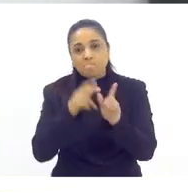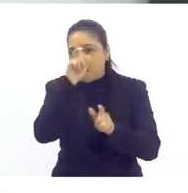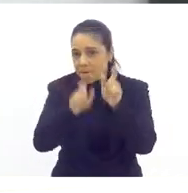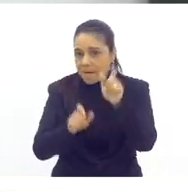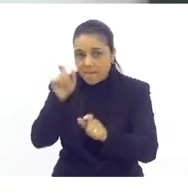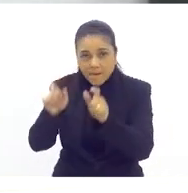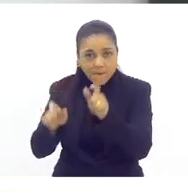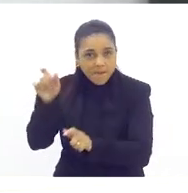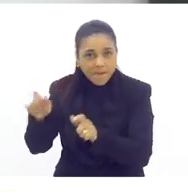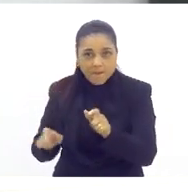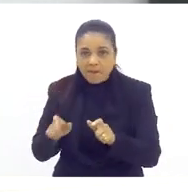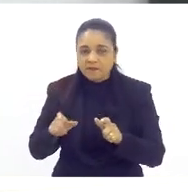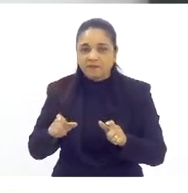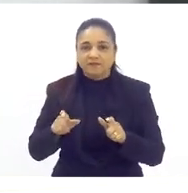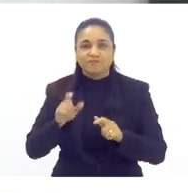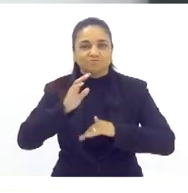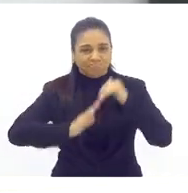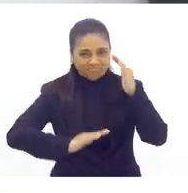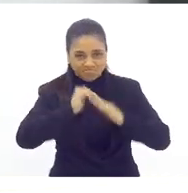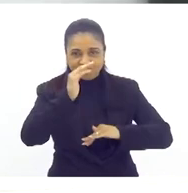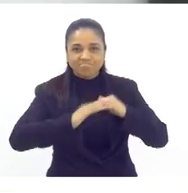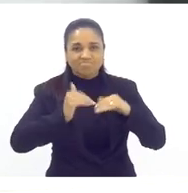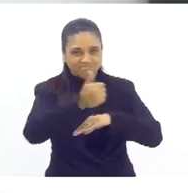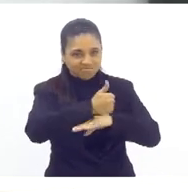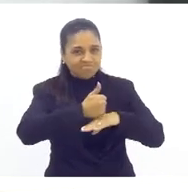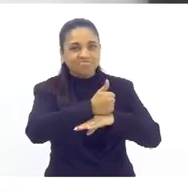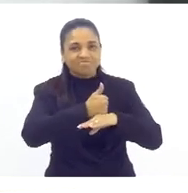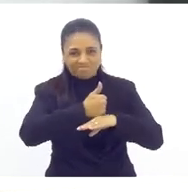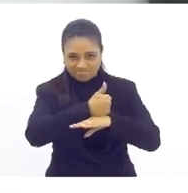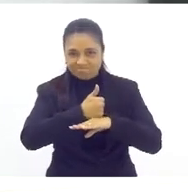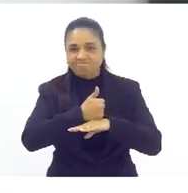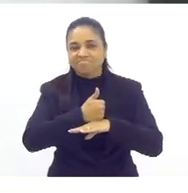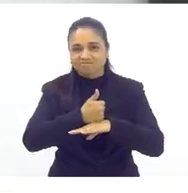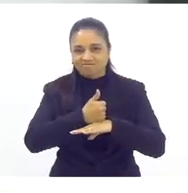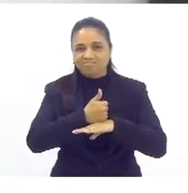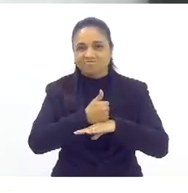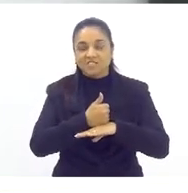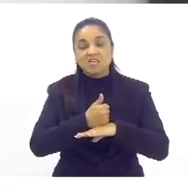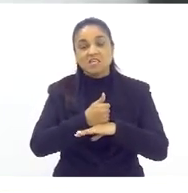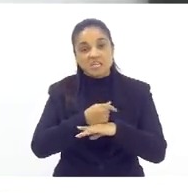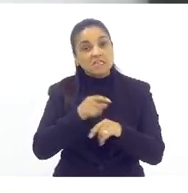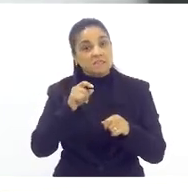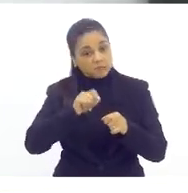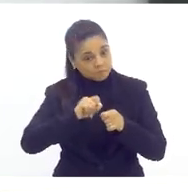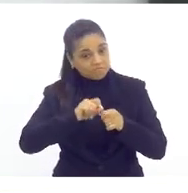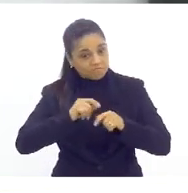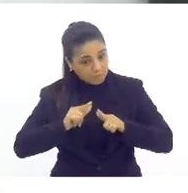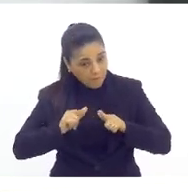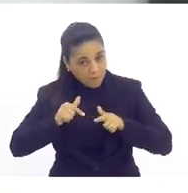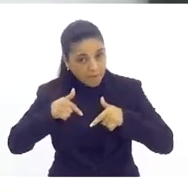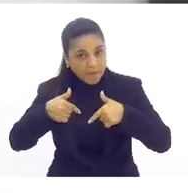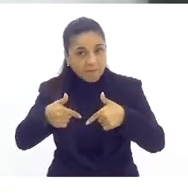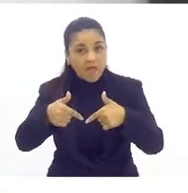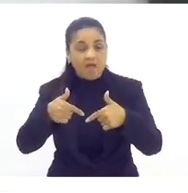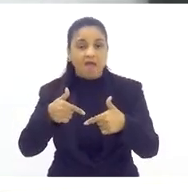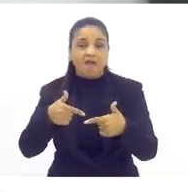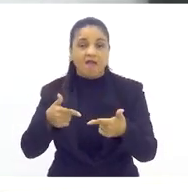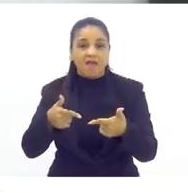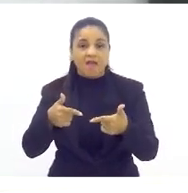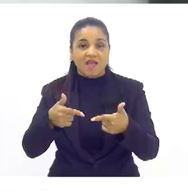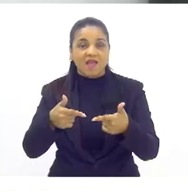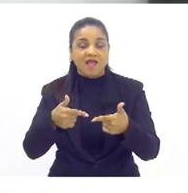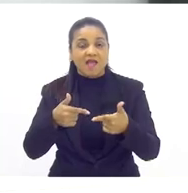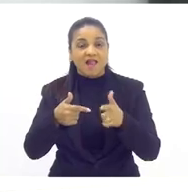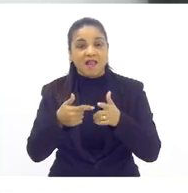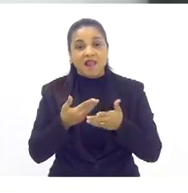muitos muitos profissionais da nossa rede que estão fazendo acontecer apesar de Estão levando os